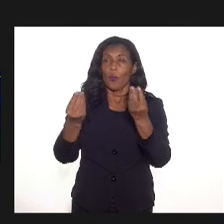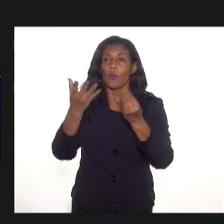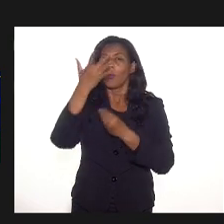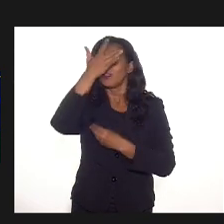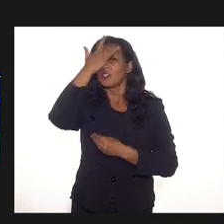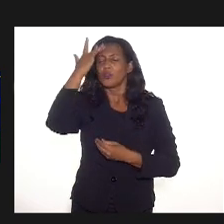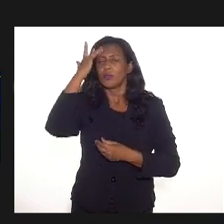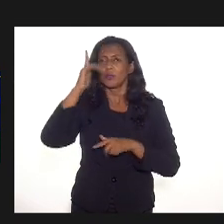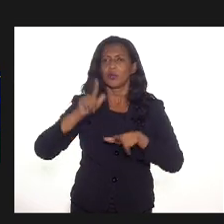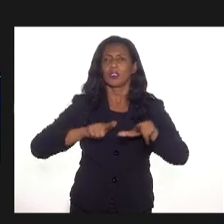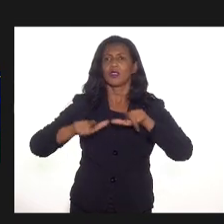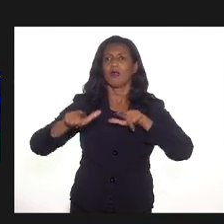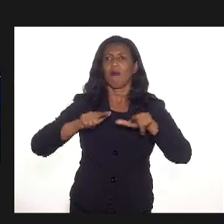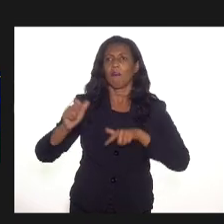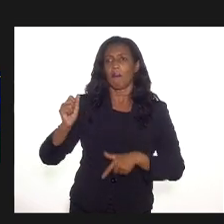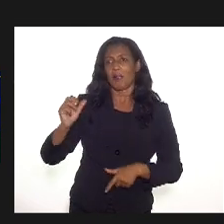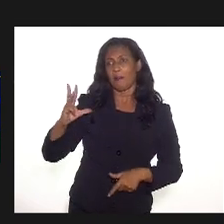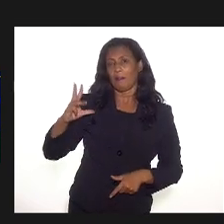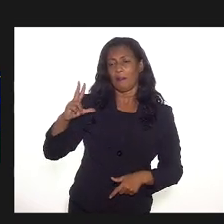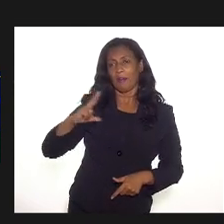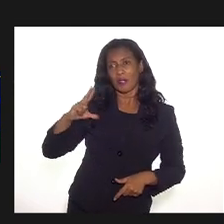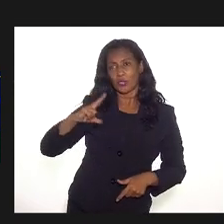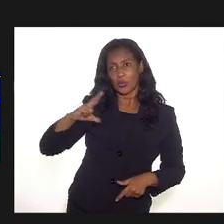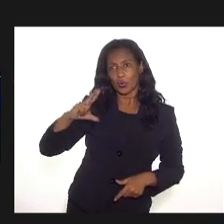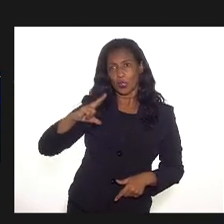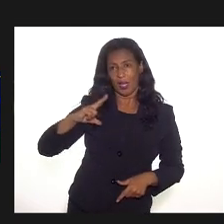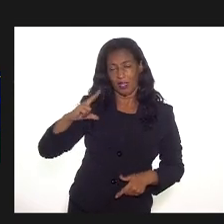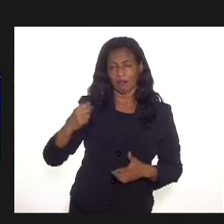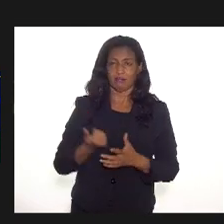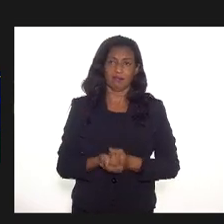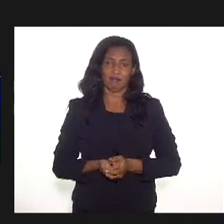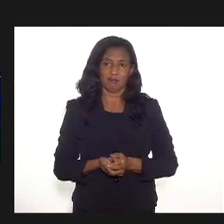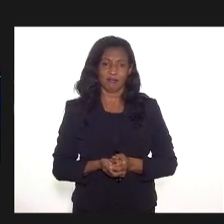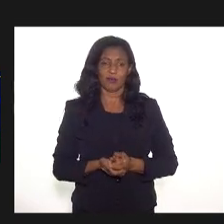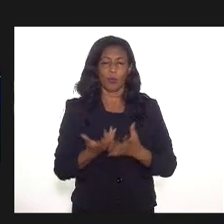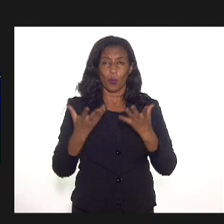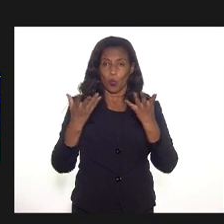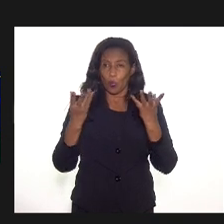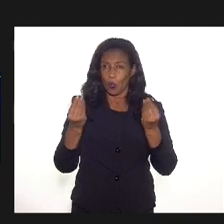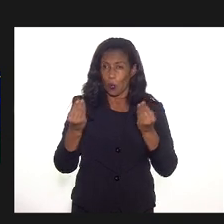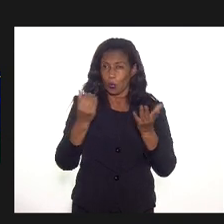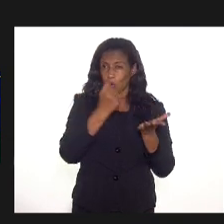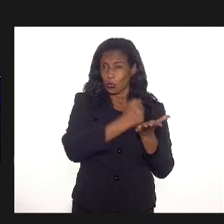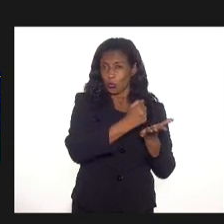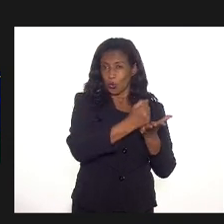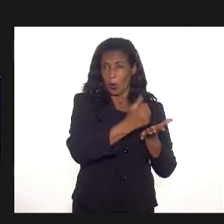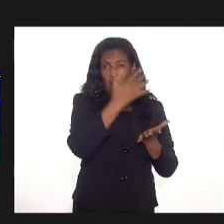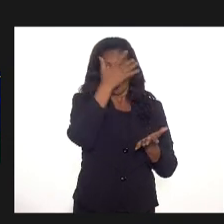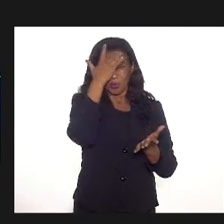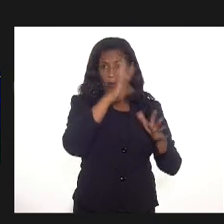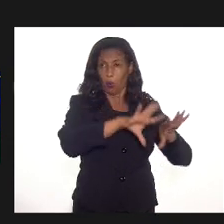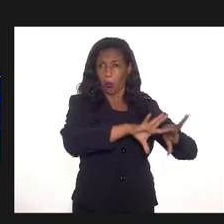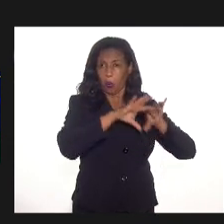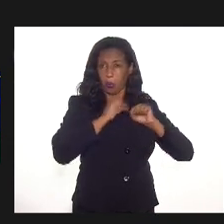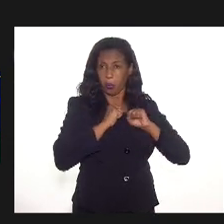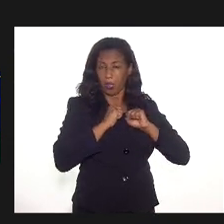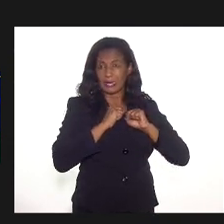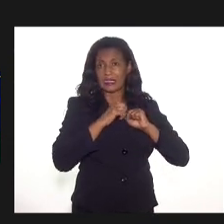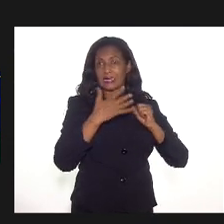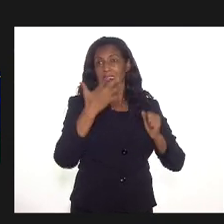através das OES na área da saúde, muitos desses contaminados são